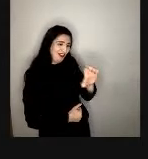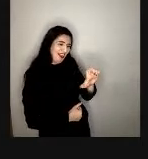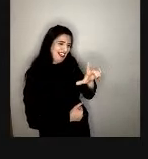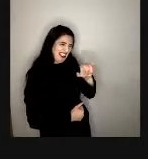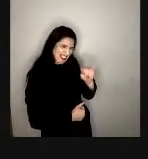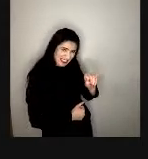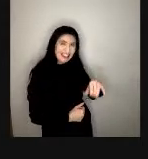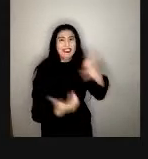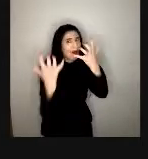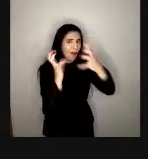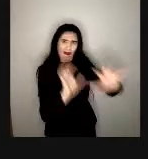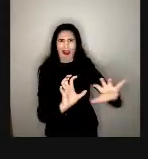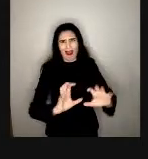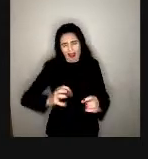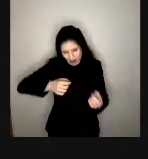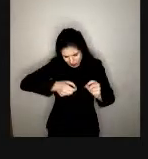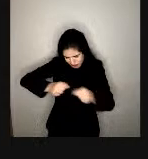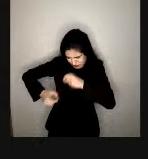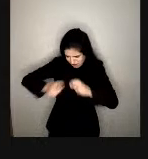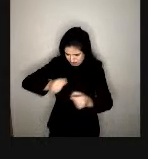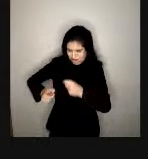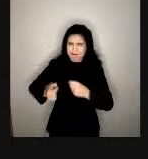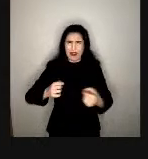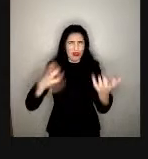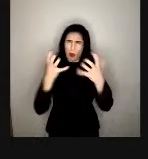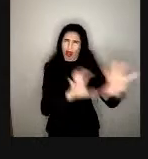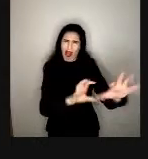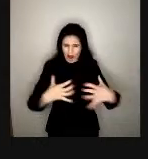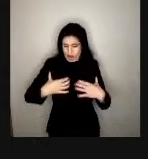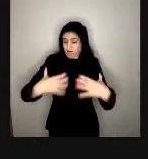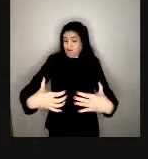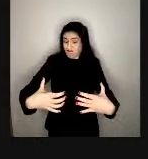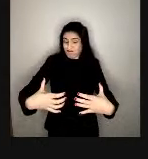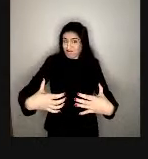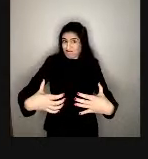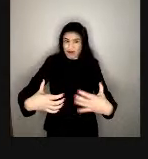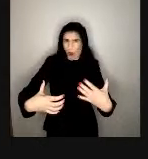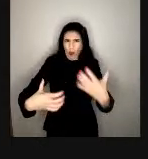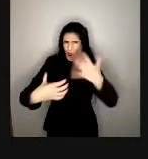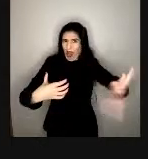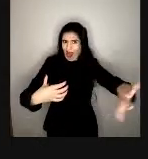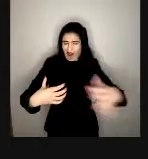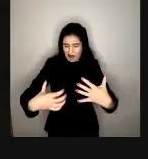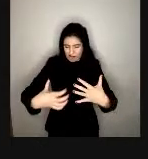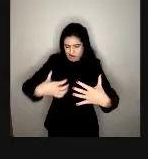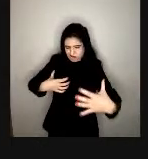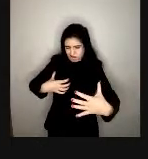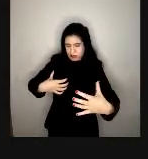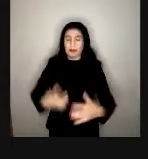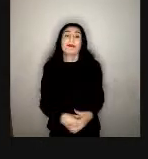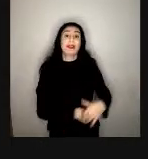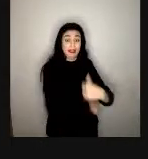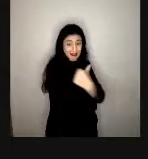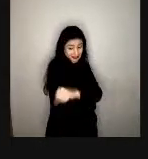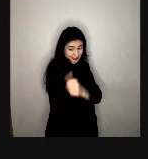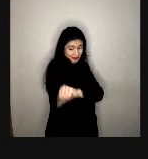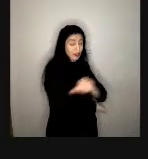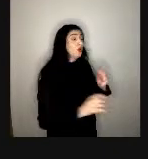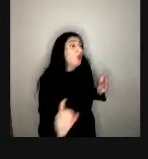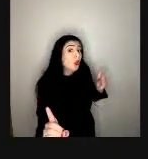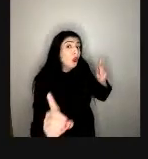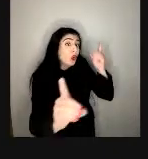por participar do projeto, logo depois ela foi encontrar com a gente, ela é do Rio de Janeiro, foi encontrar com a gente